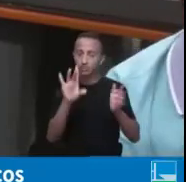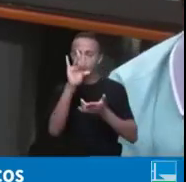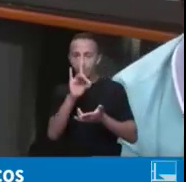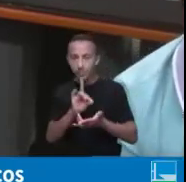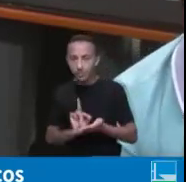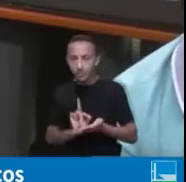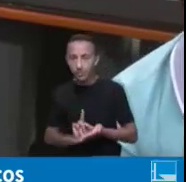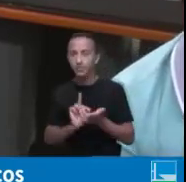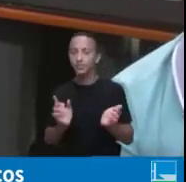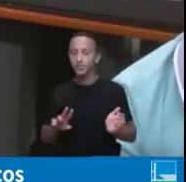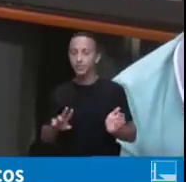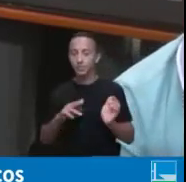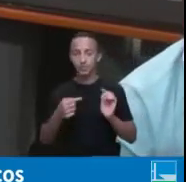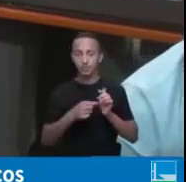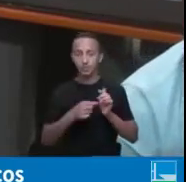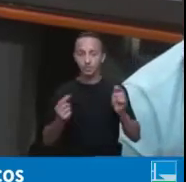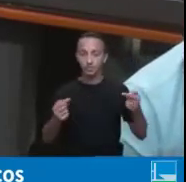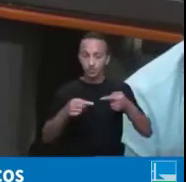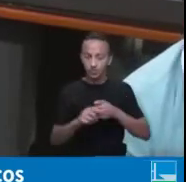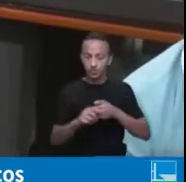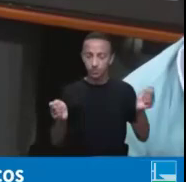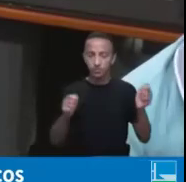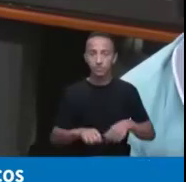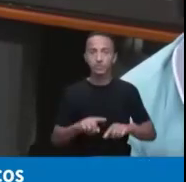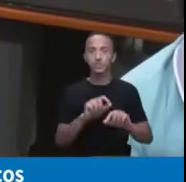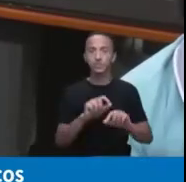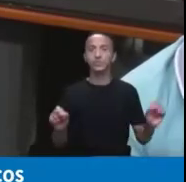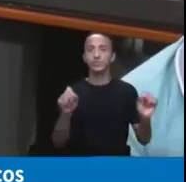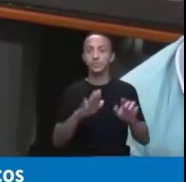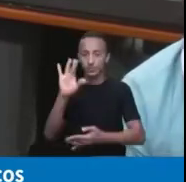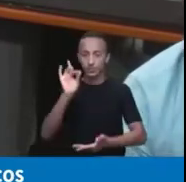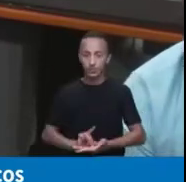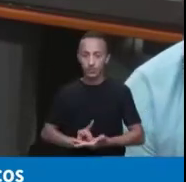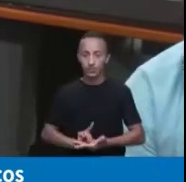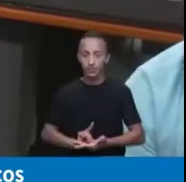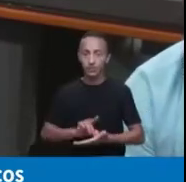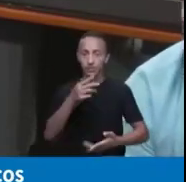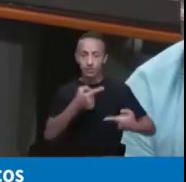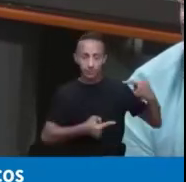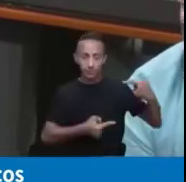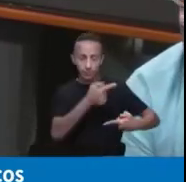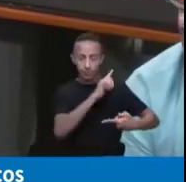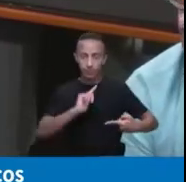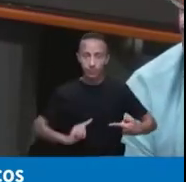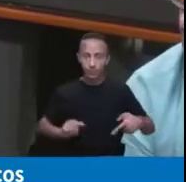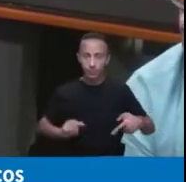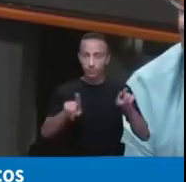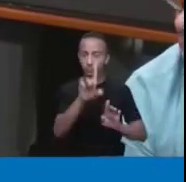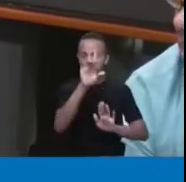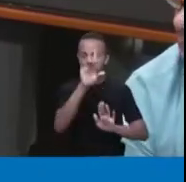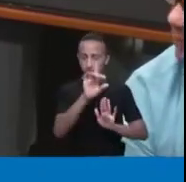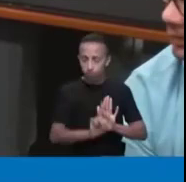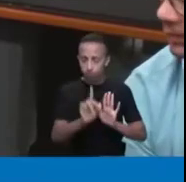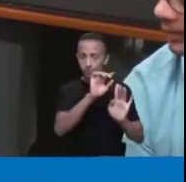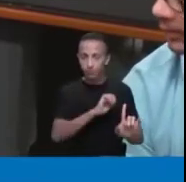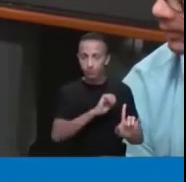e a incapacidade como critérios técnicos centrais para o acesso às políticas públicas e aos direitos sociais.